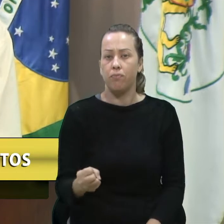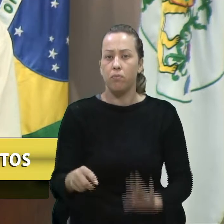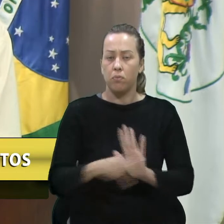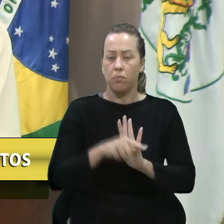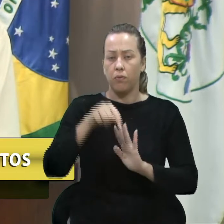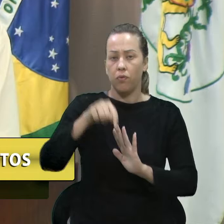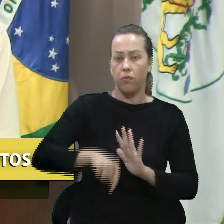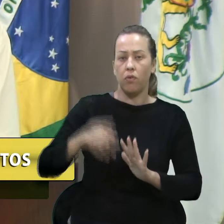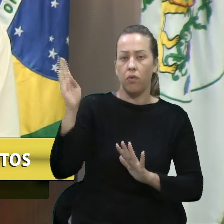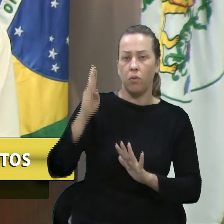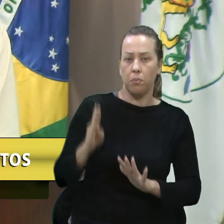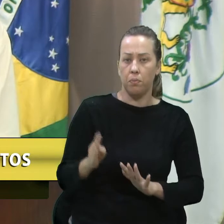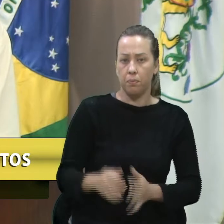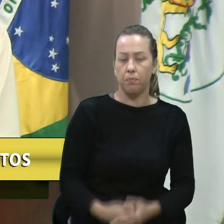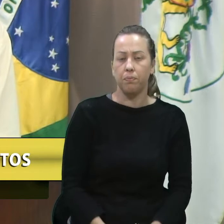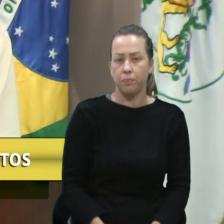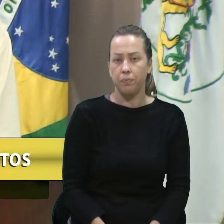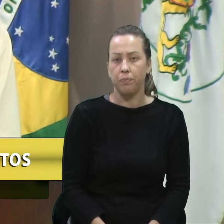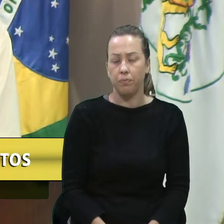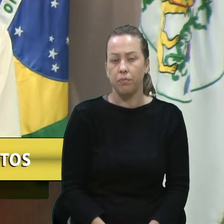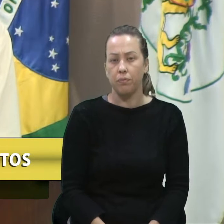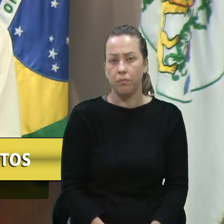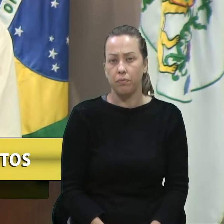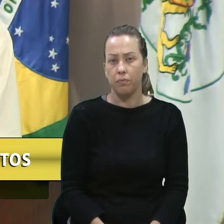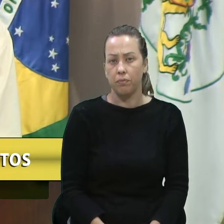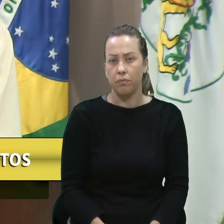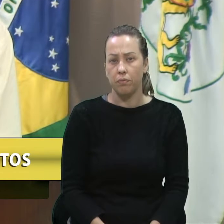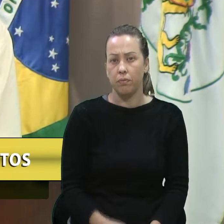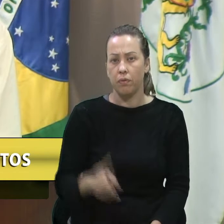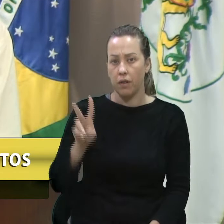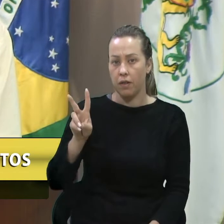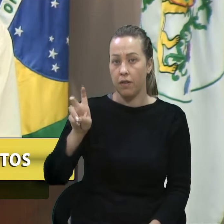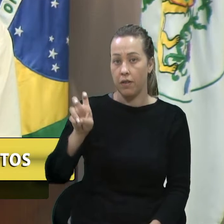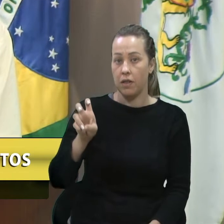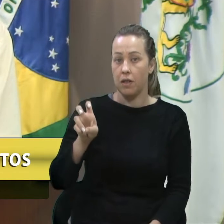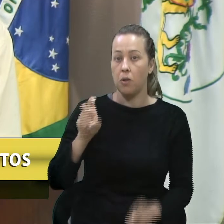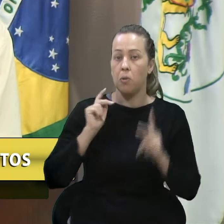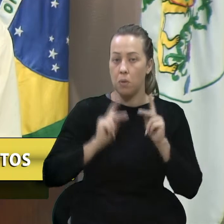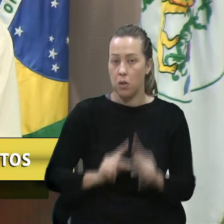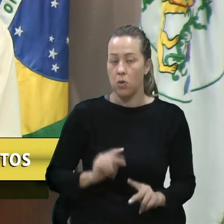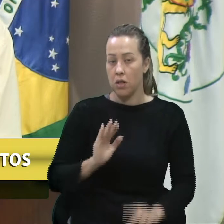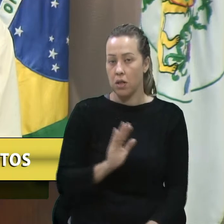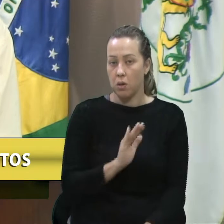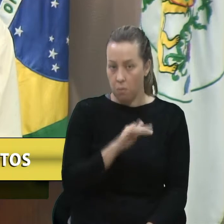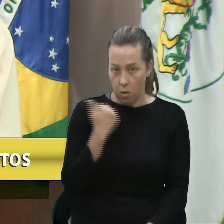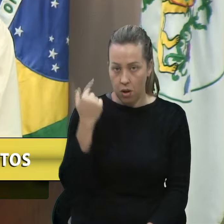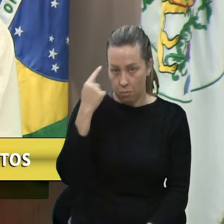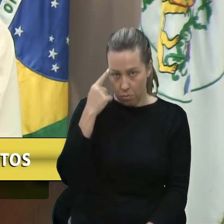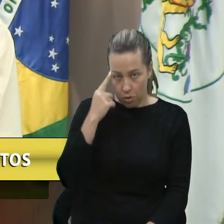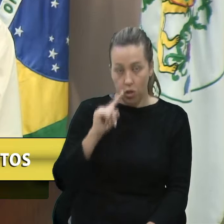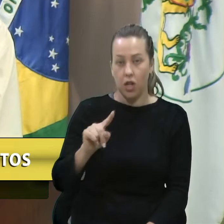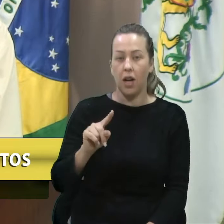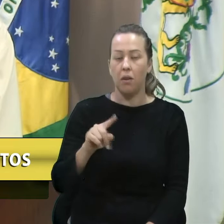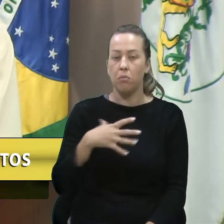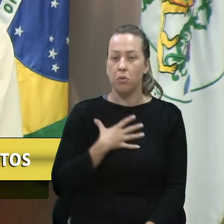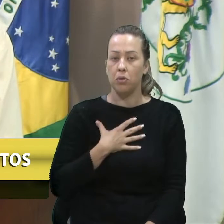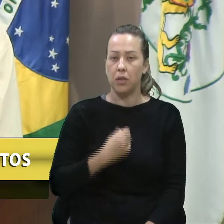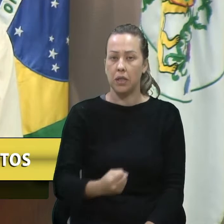país. No caso, no Brasil, 25 pessoas morrem por